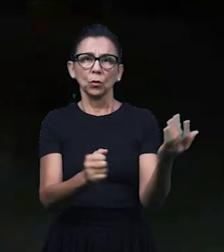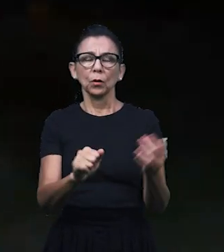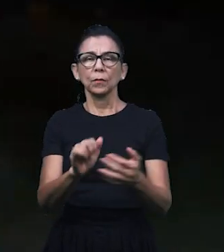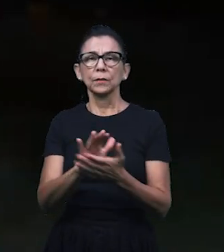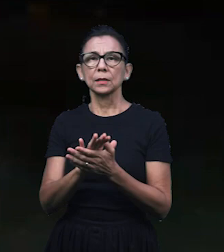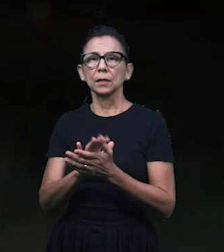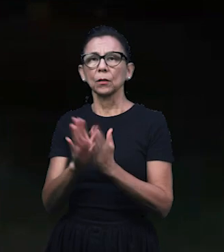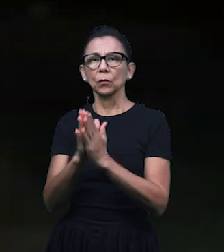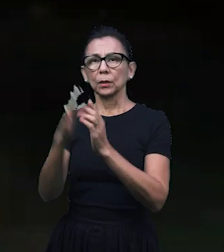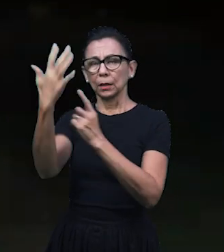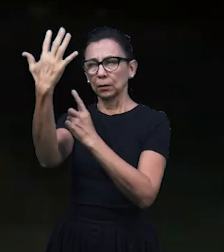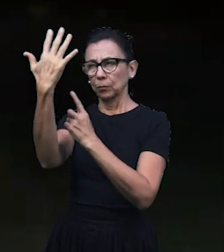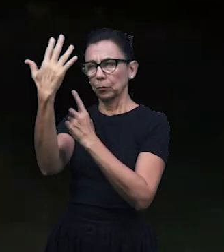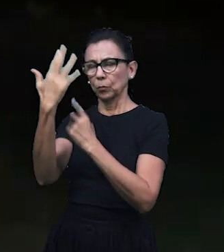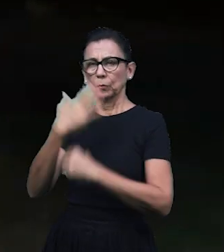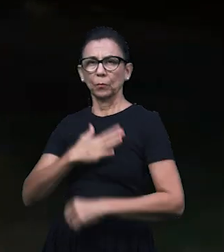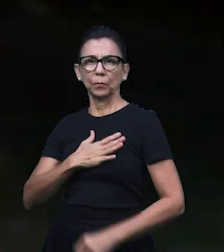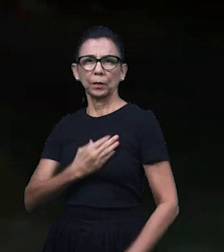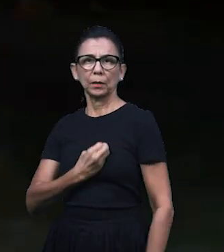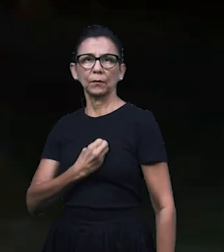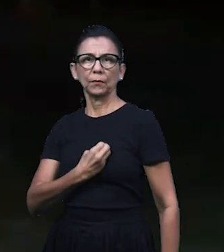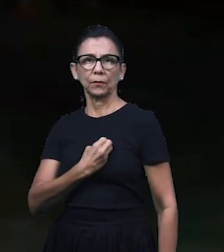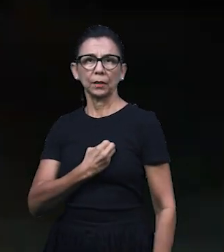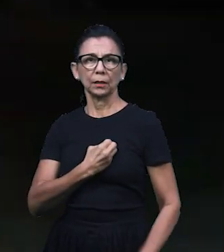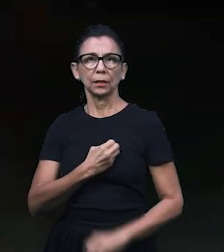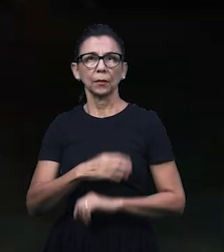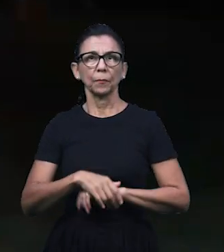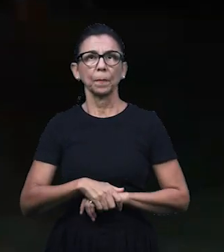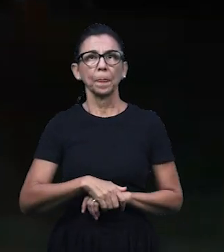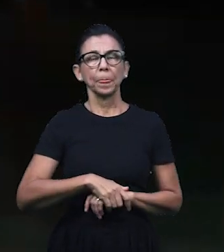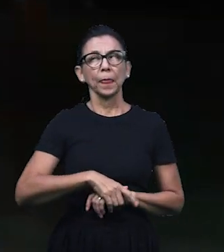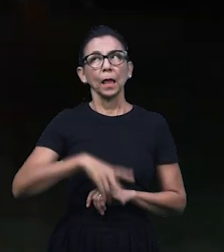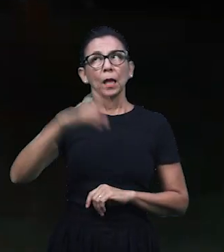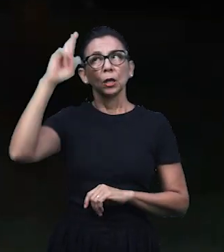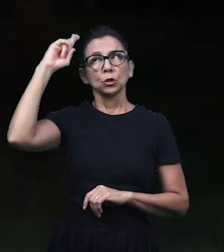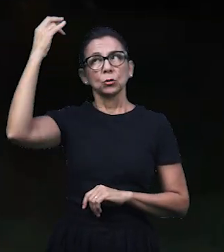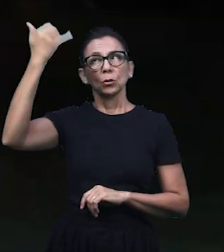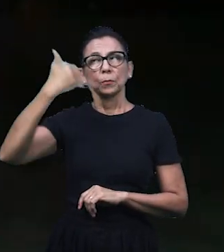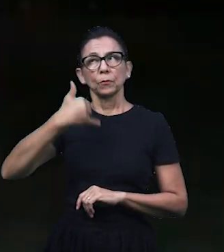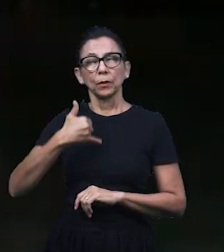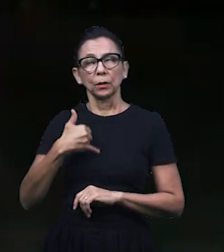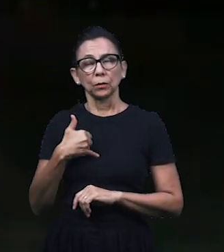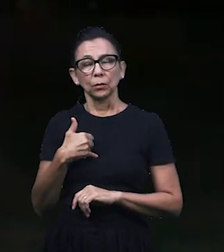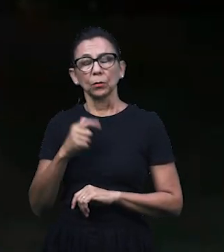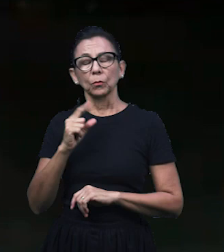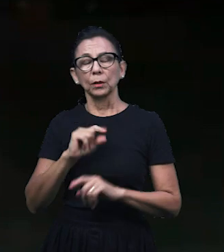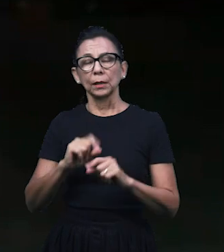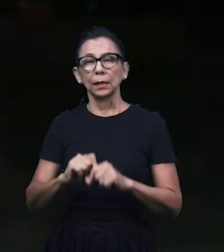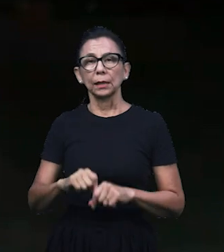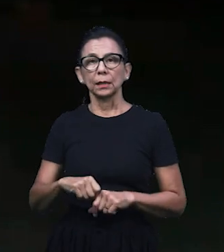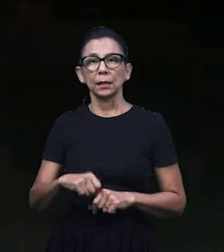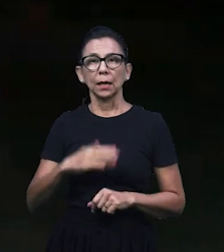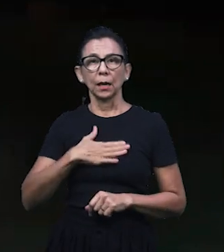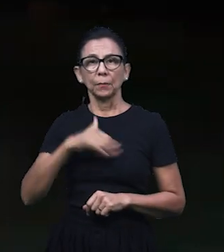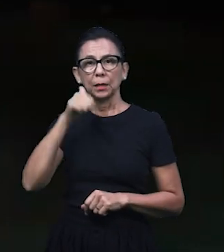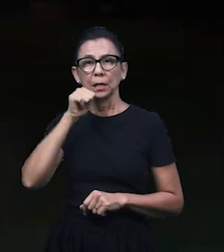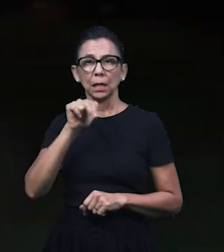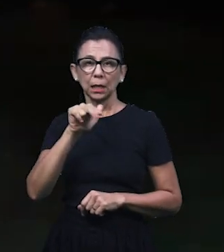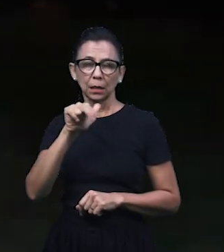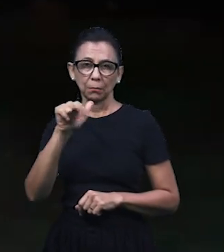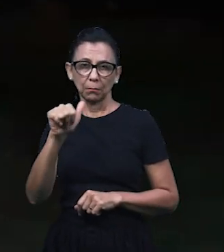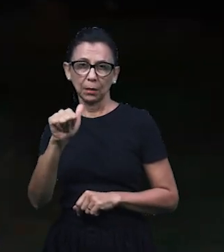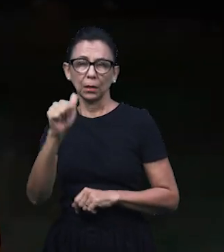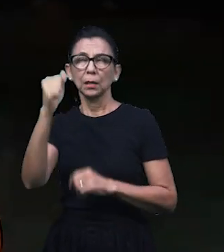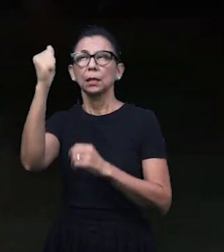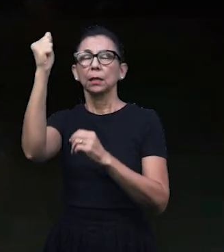de evangelização, e o Senhor falou que estaria abençoando a minha mãe, estaria enviando os anjos, e o mesmo culto que estava